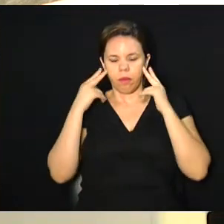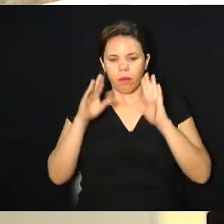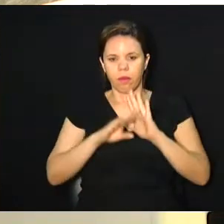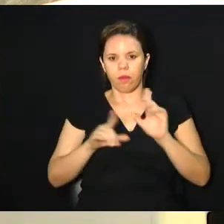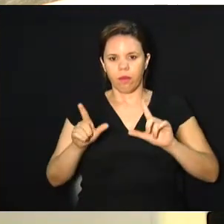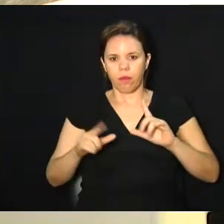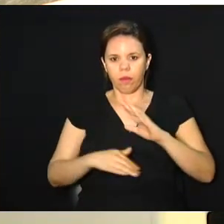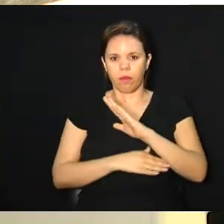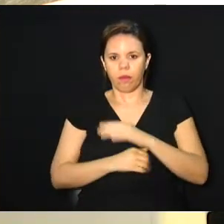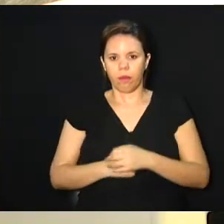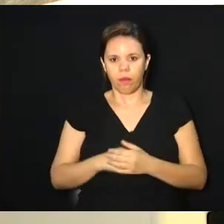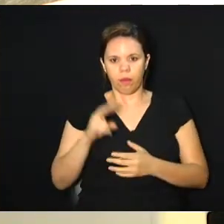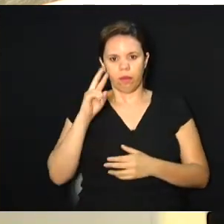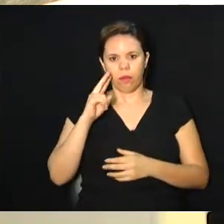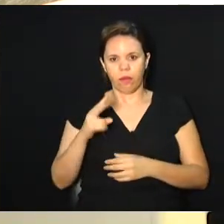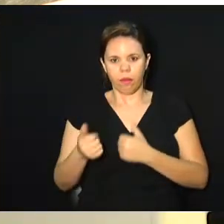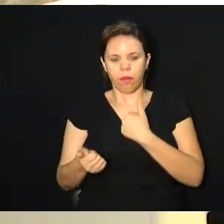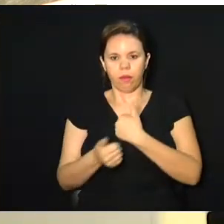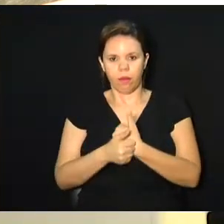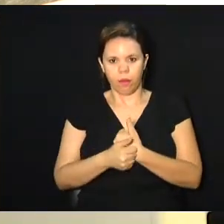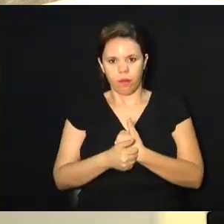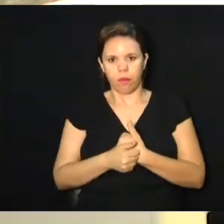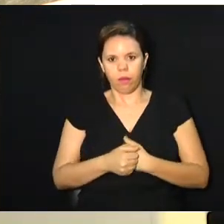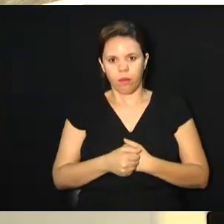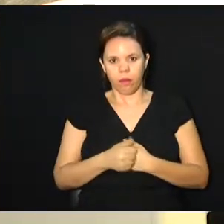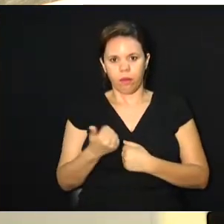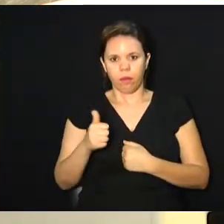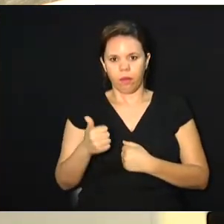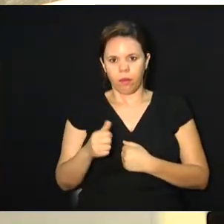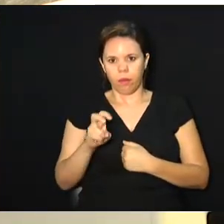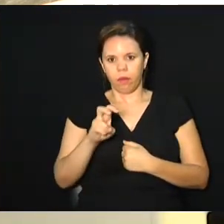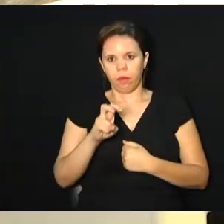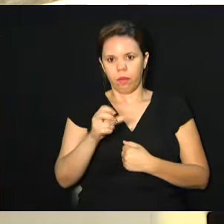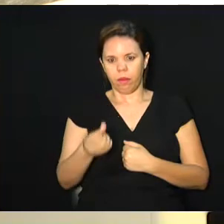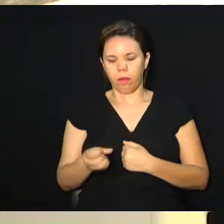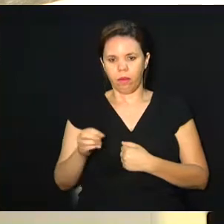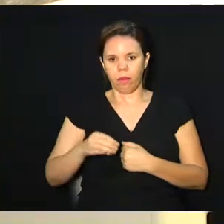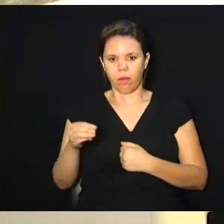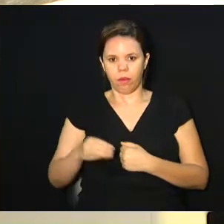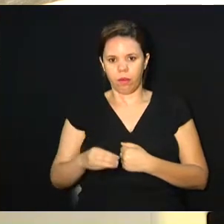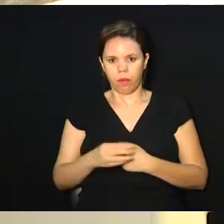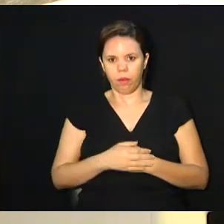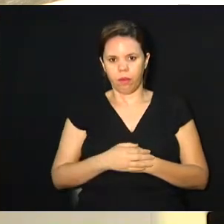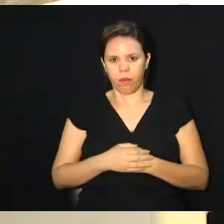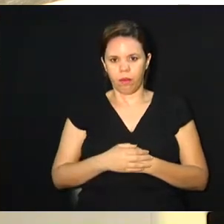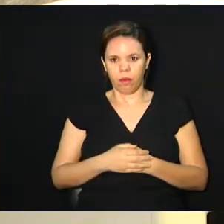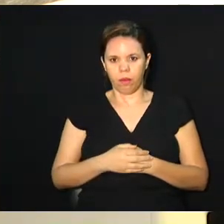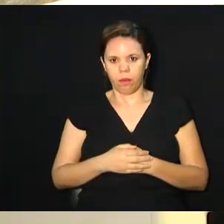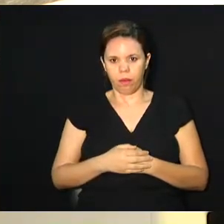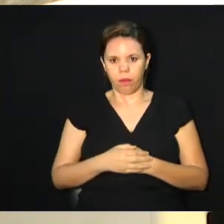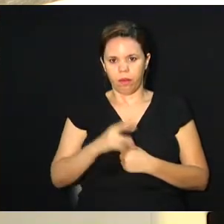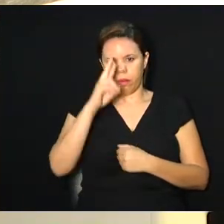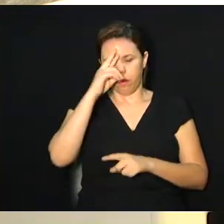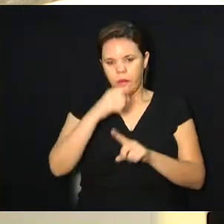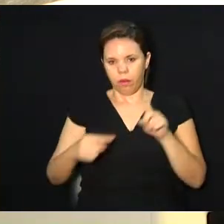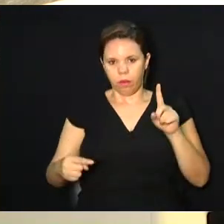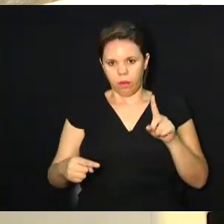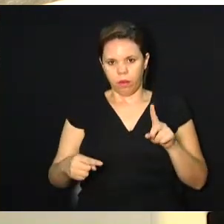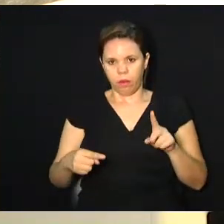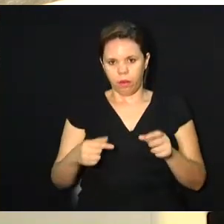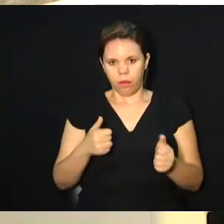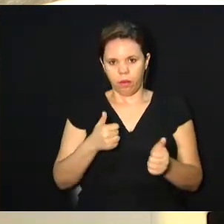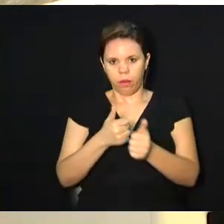TV Câmara. Lembrando que daqui a pouco, agora são 11 horas e 56 minutos, portanto daqui a pouquinho, ao 12h30,